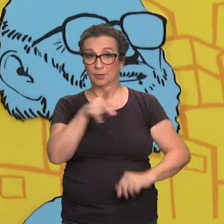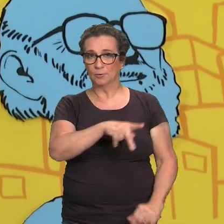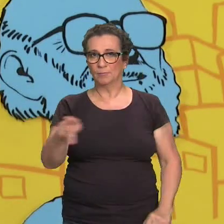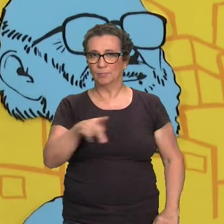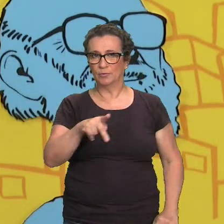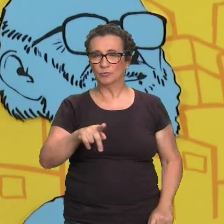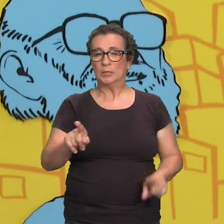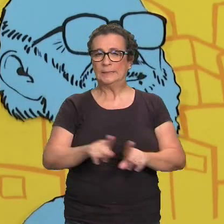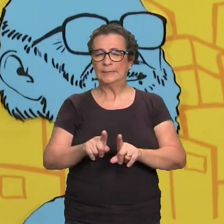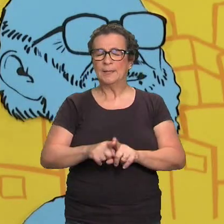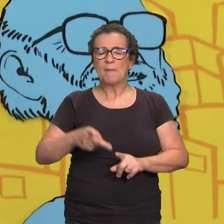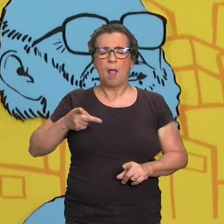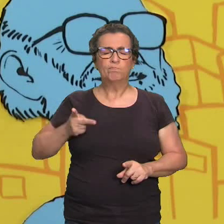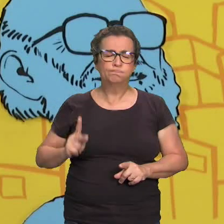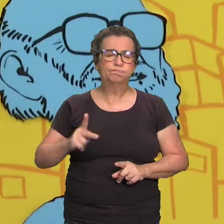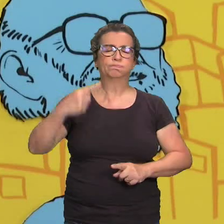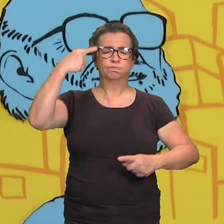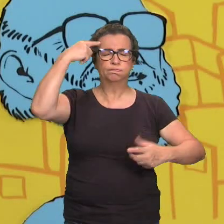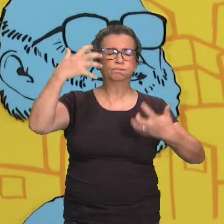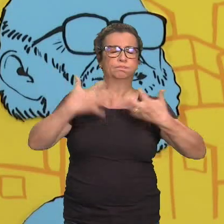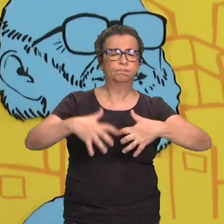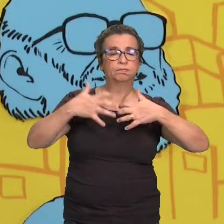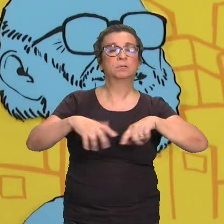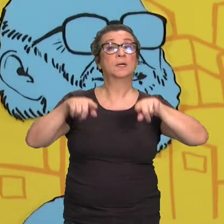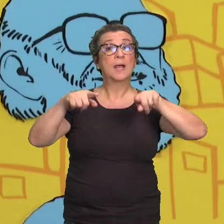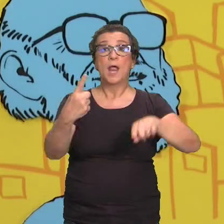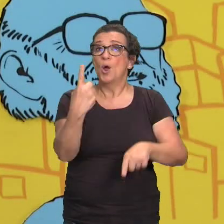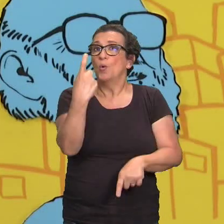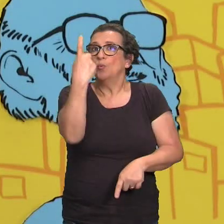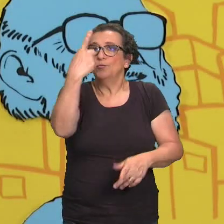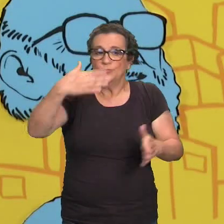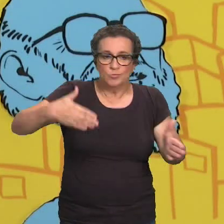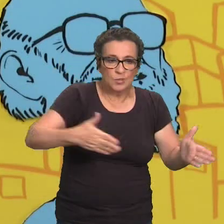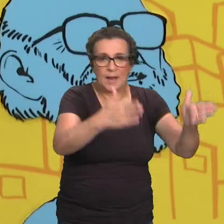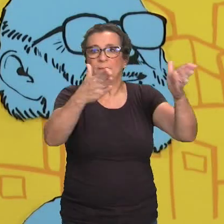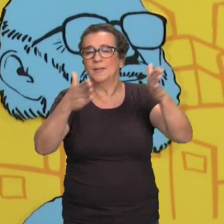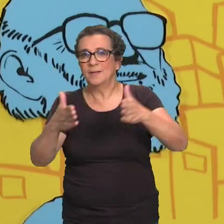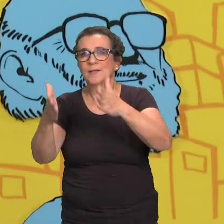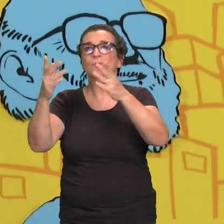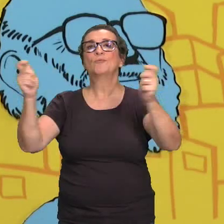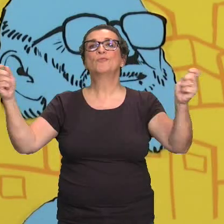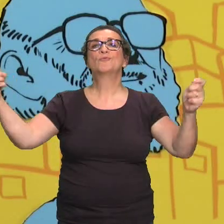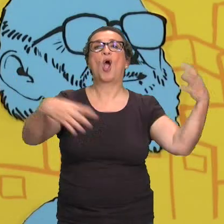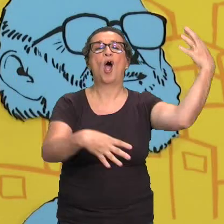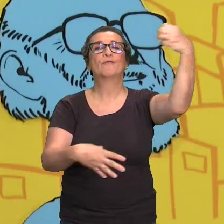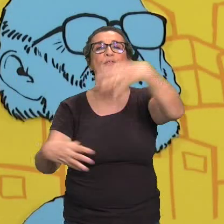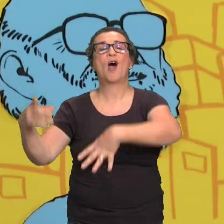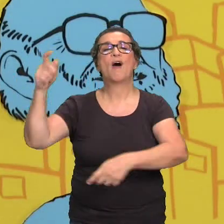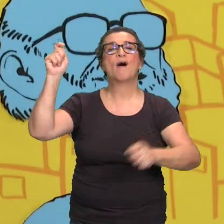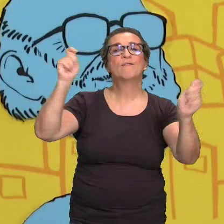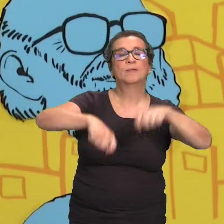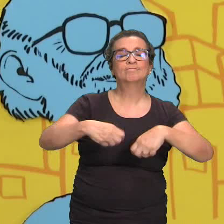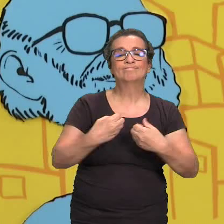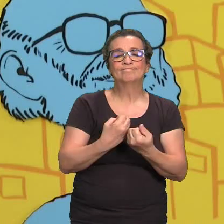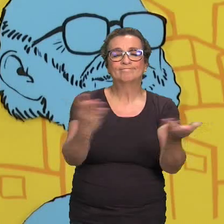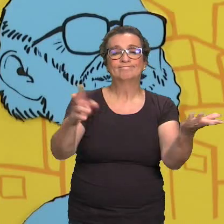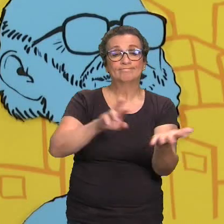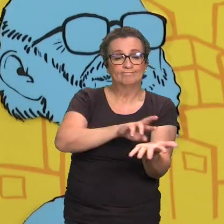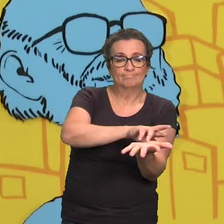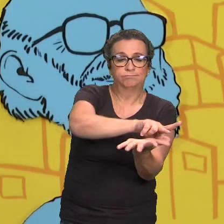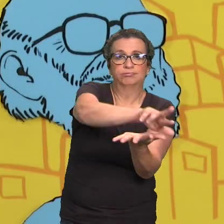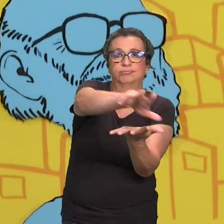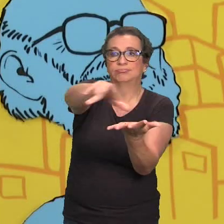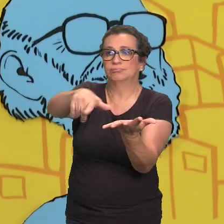sua constante reflexão, é um dos caminhos para a construção de novas possibilidades de se conceber a pluralidade